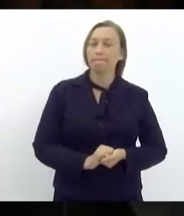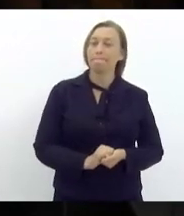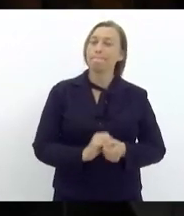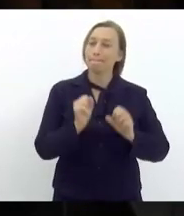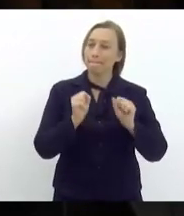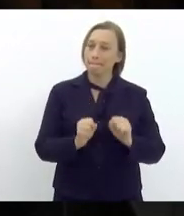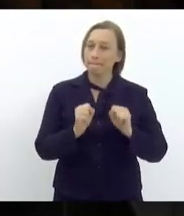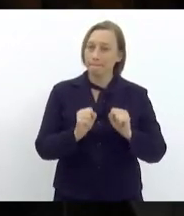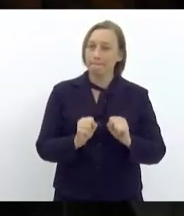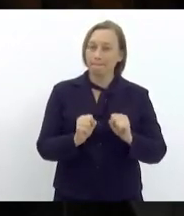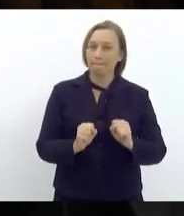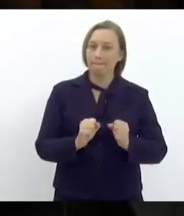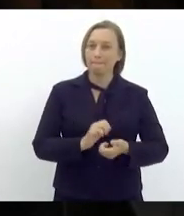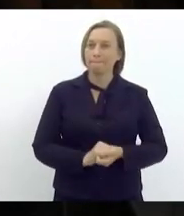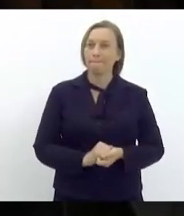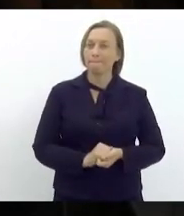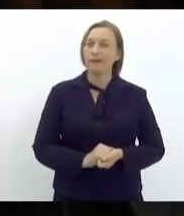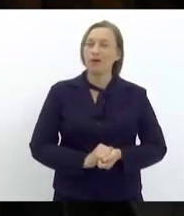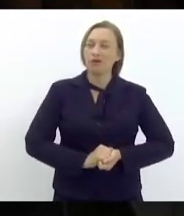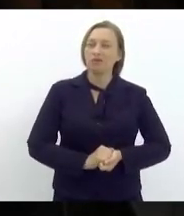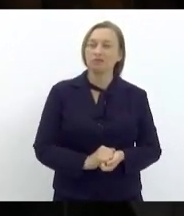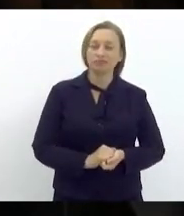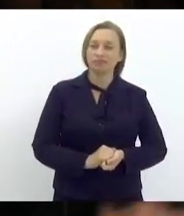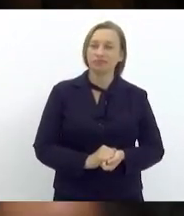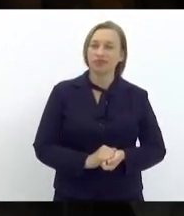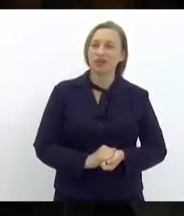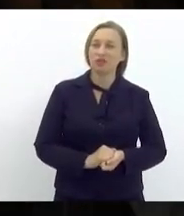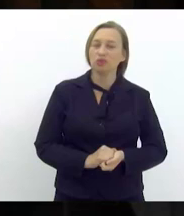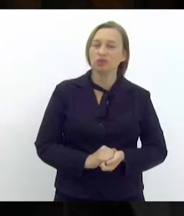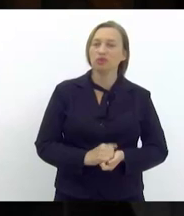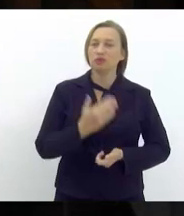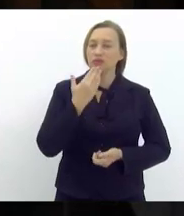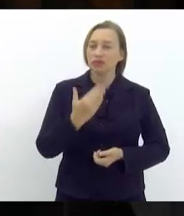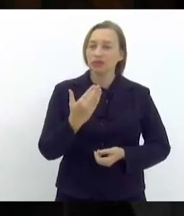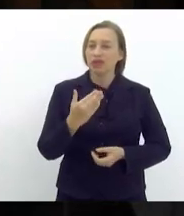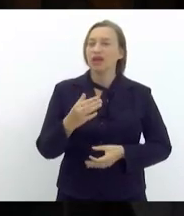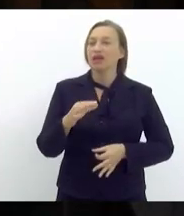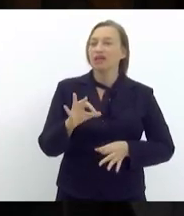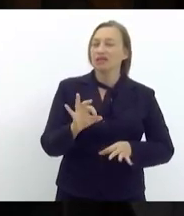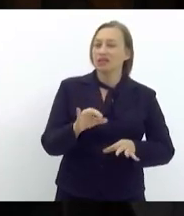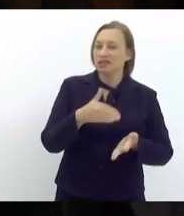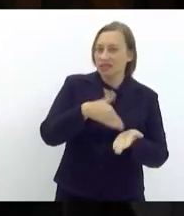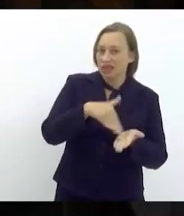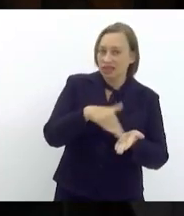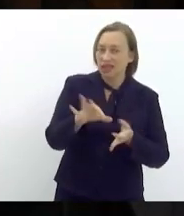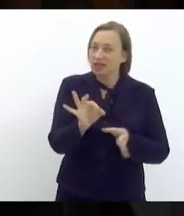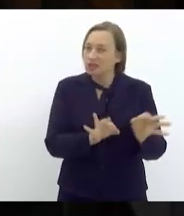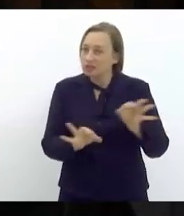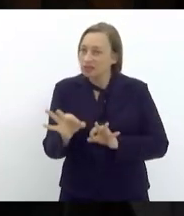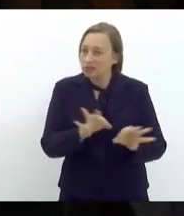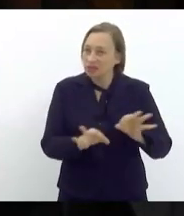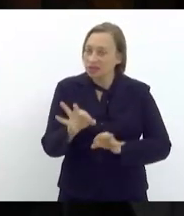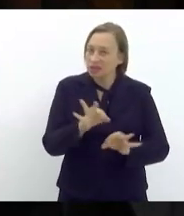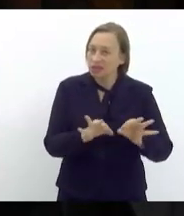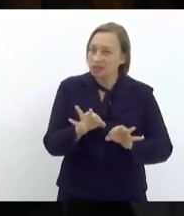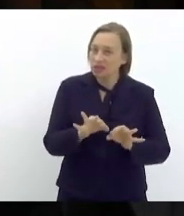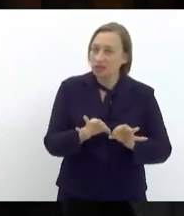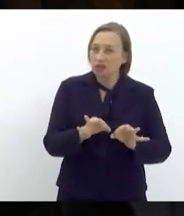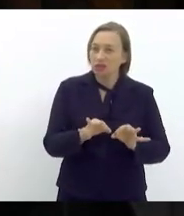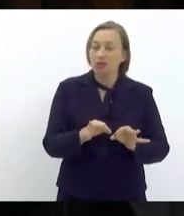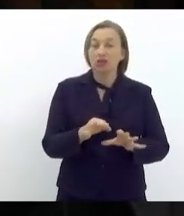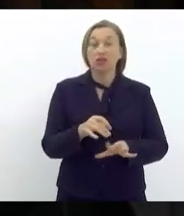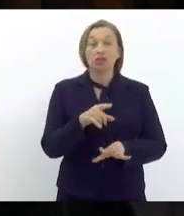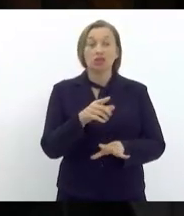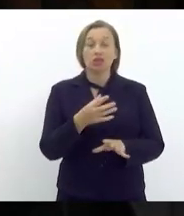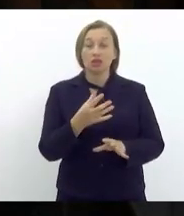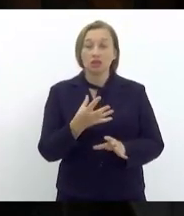pudesse sugerir a secretaria de planejamento que definisse o que o deputado da André